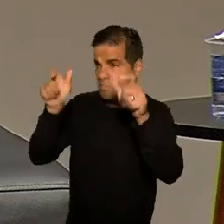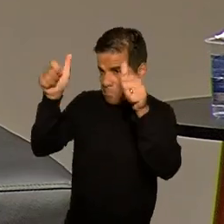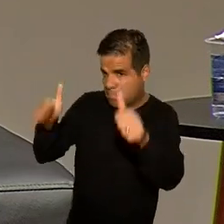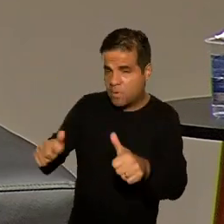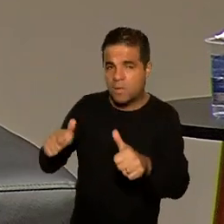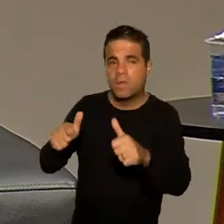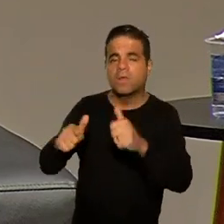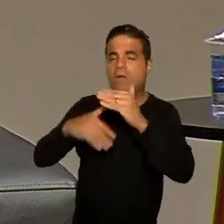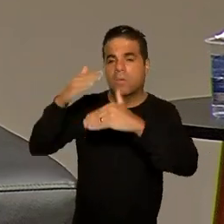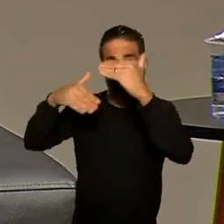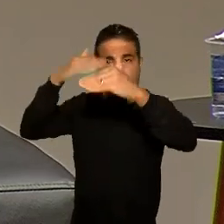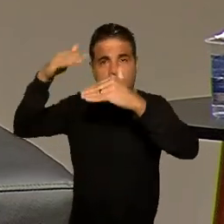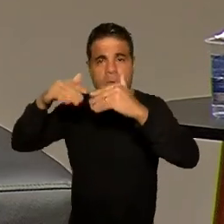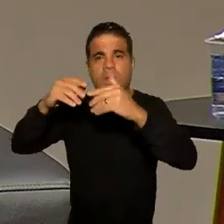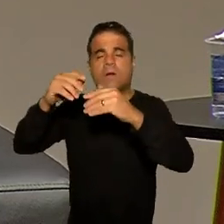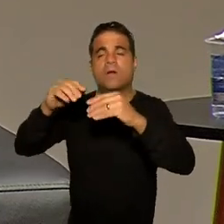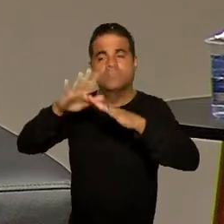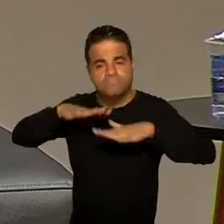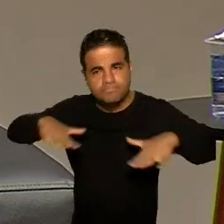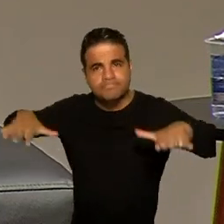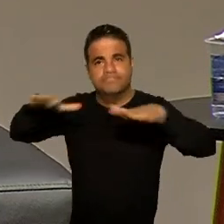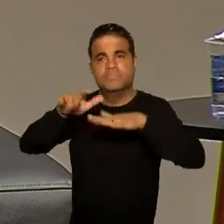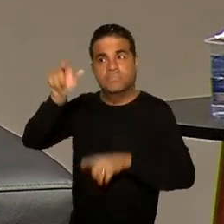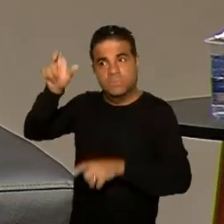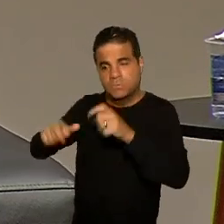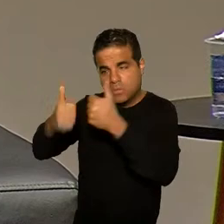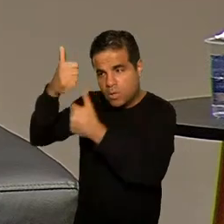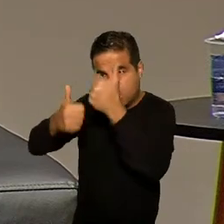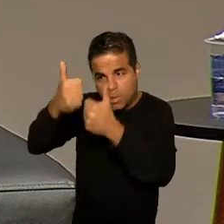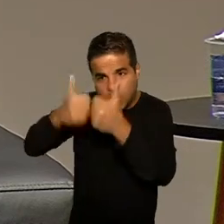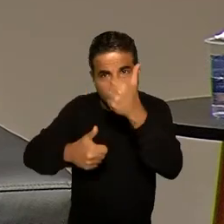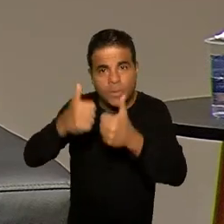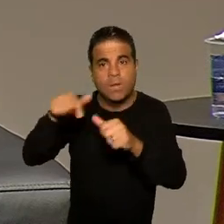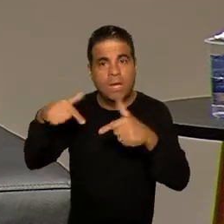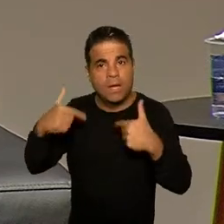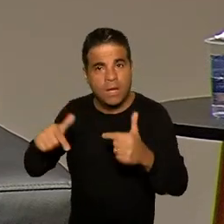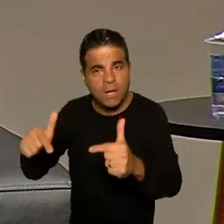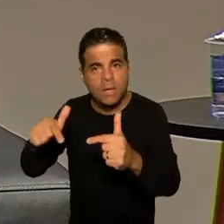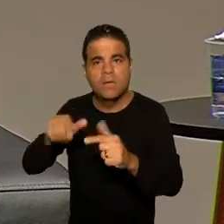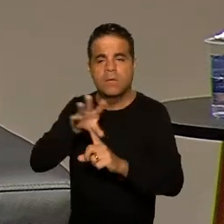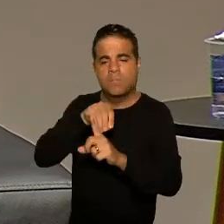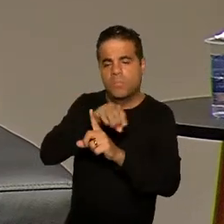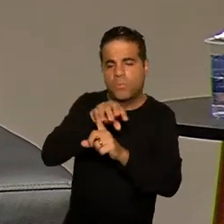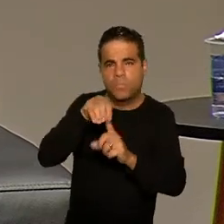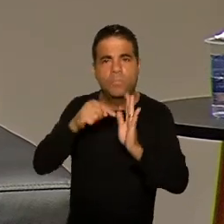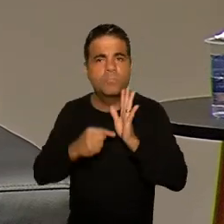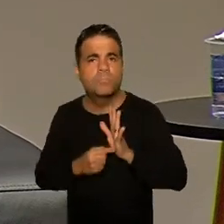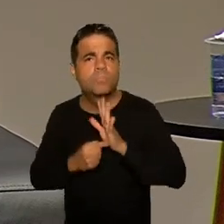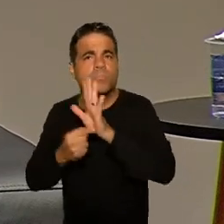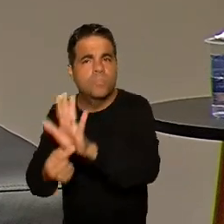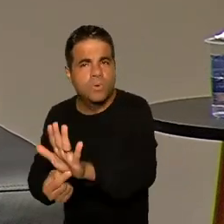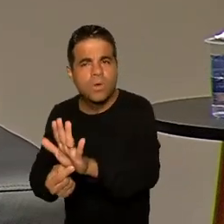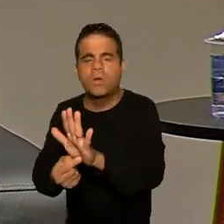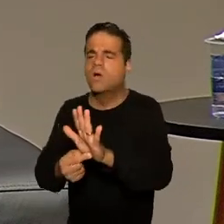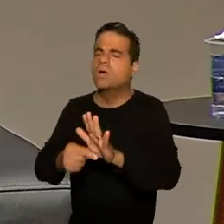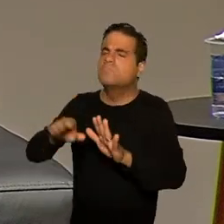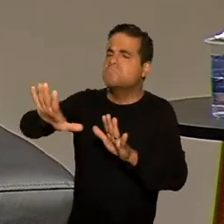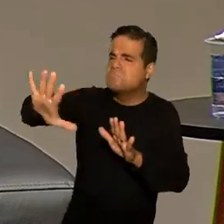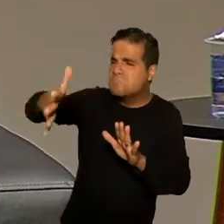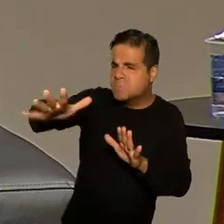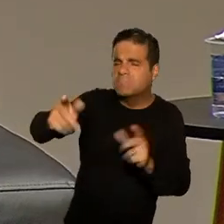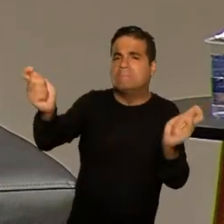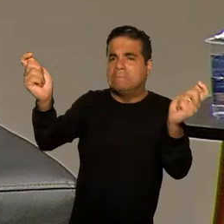egresso do ensino público ter sido jogador de futebol e ter trabalhado como monitor de Exposições então mais ou menos